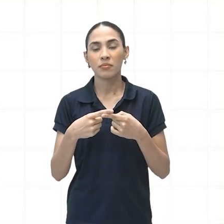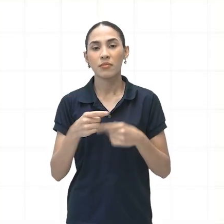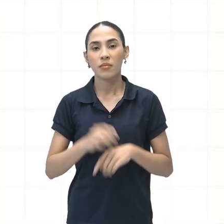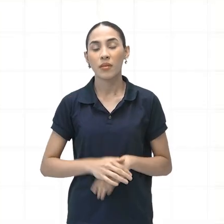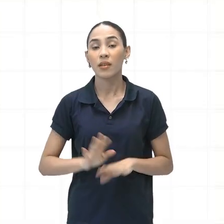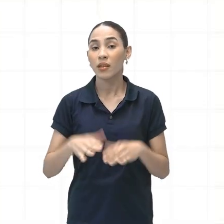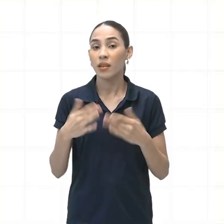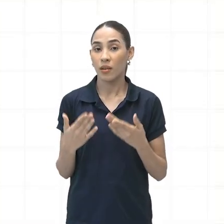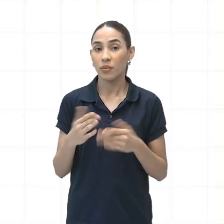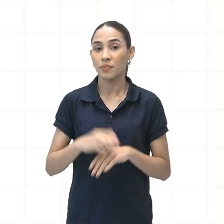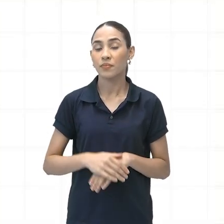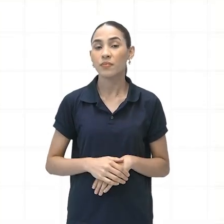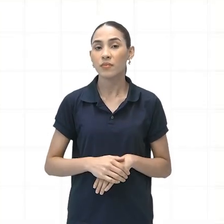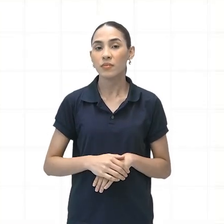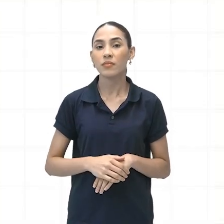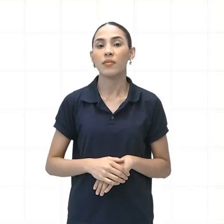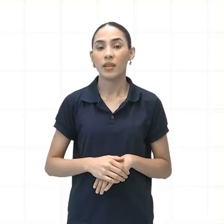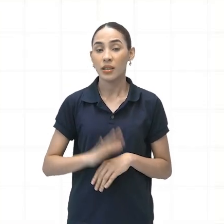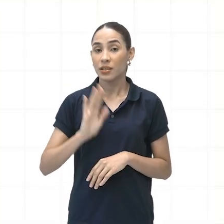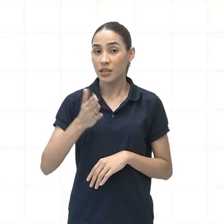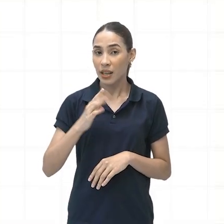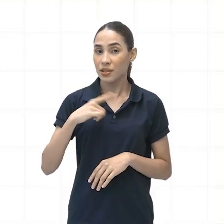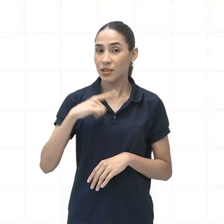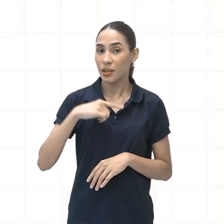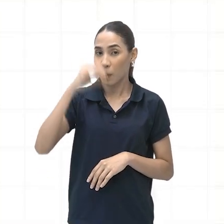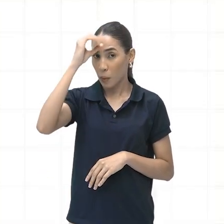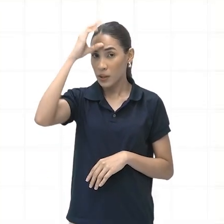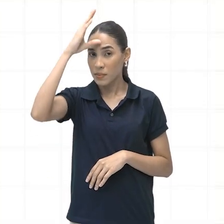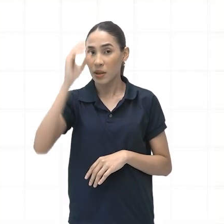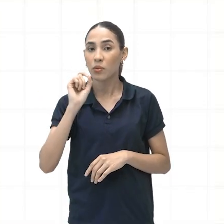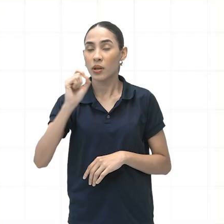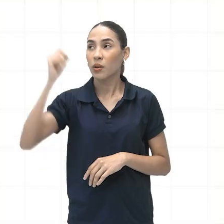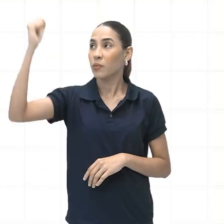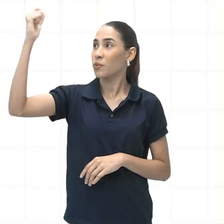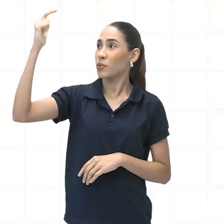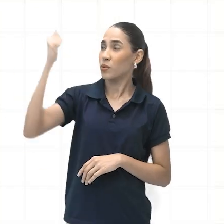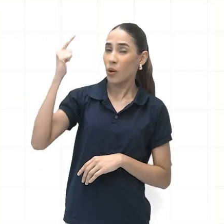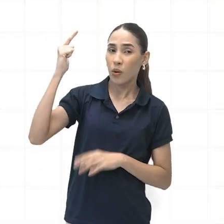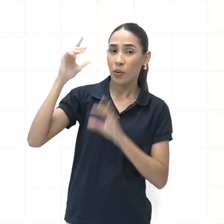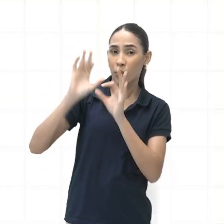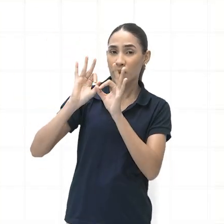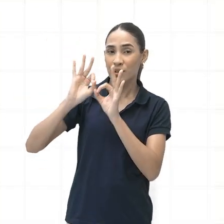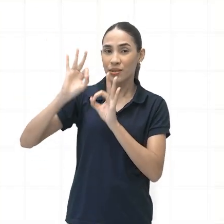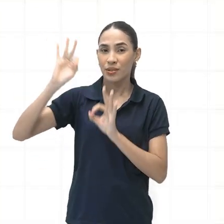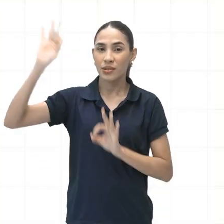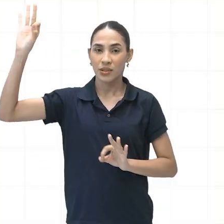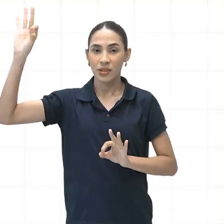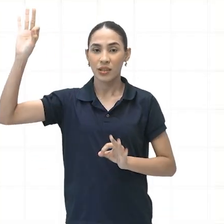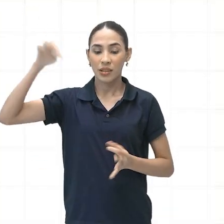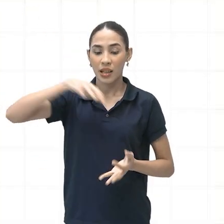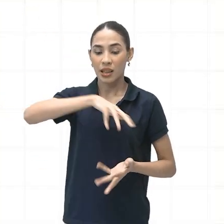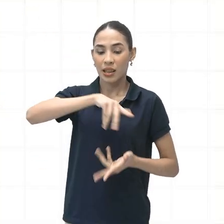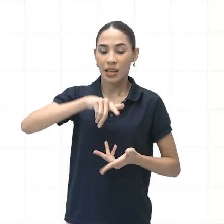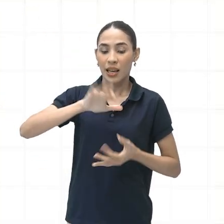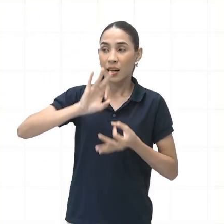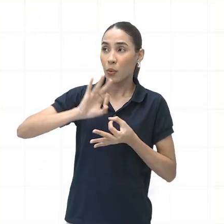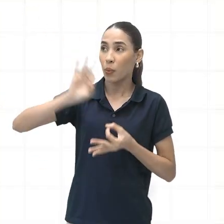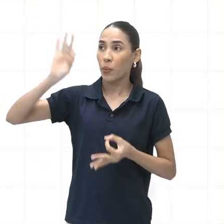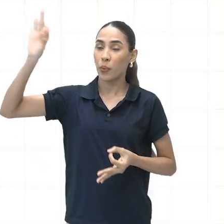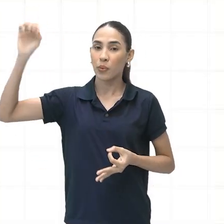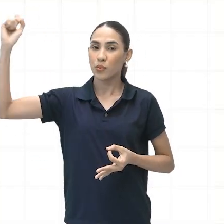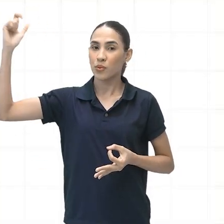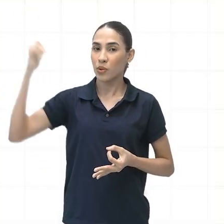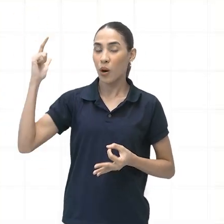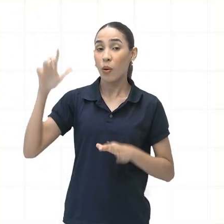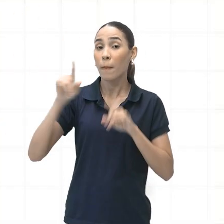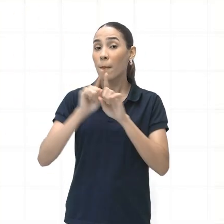isso? Porque ele já sabia que o Sol estava muito distante da Terra e, mesmo assim, todos